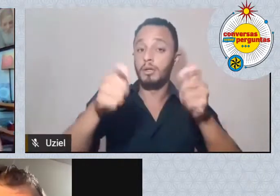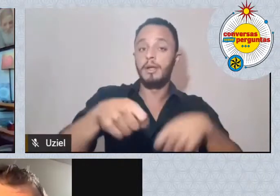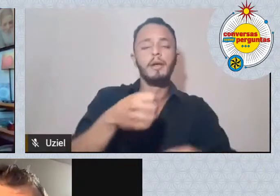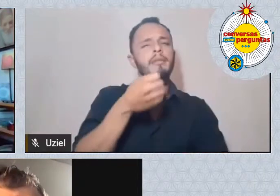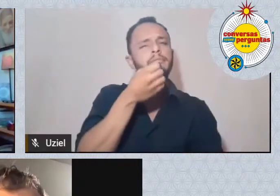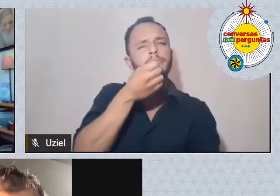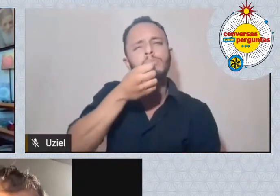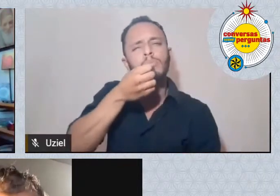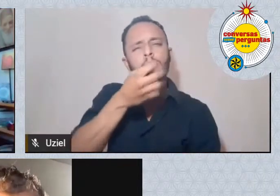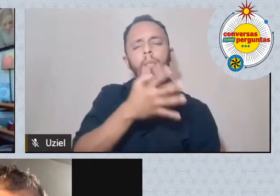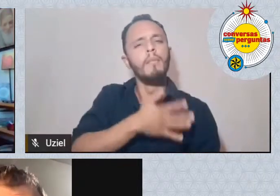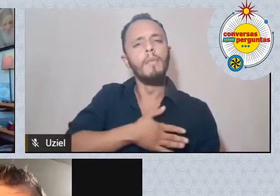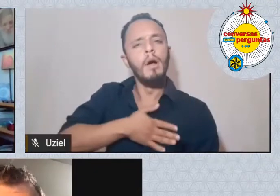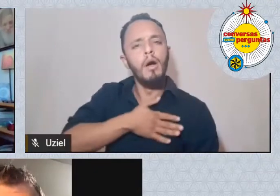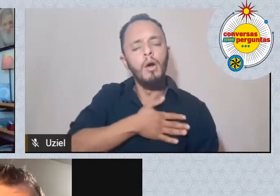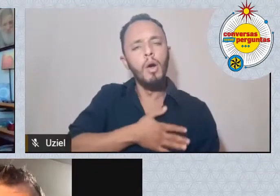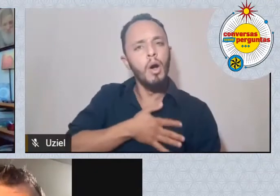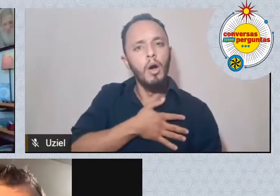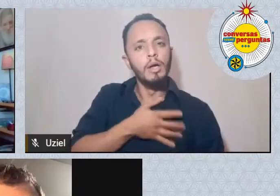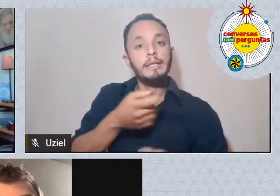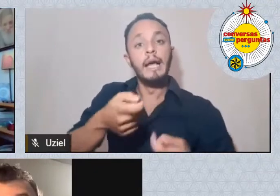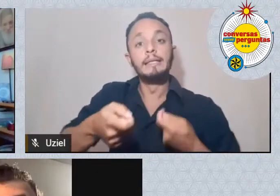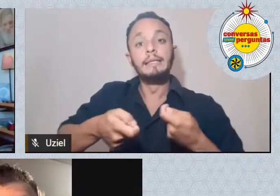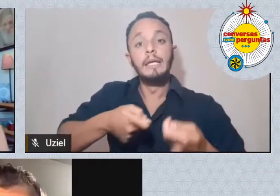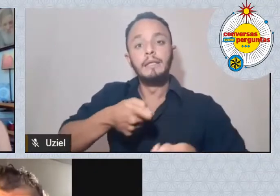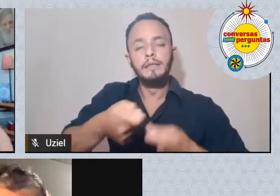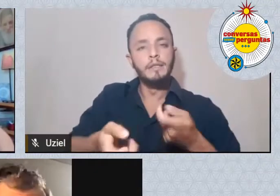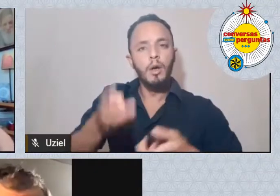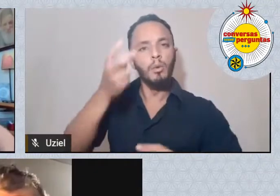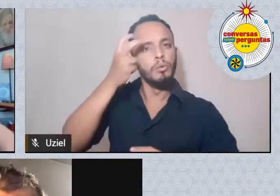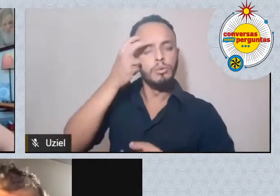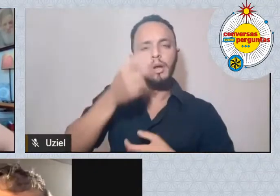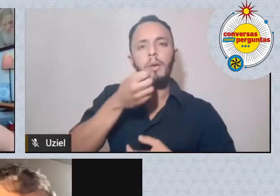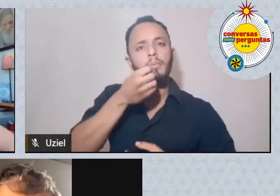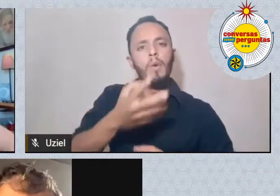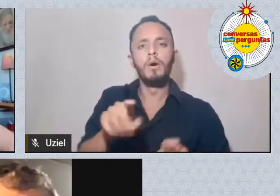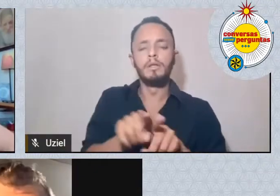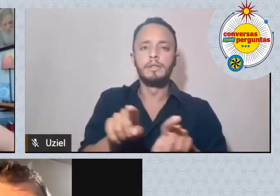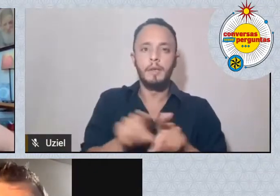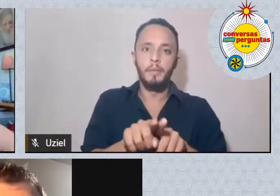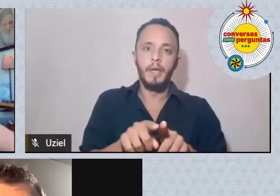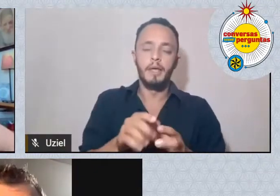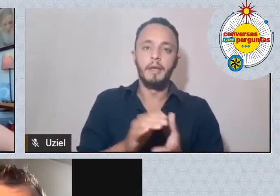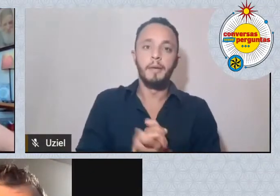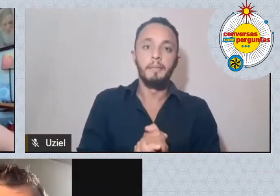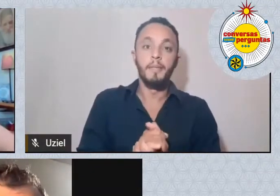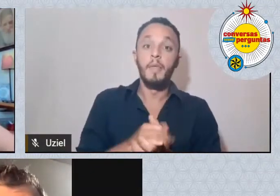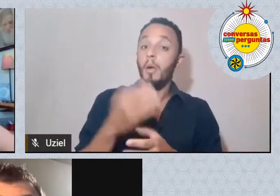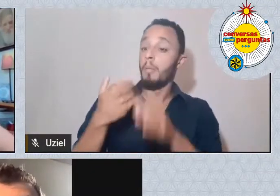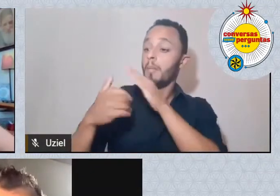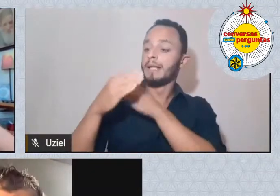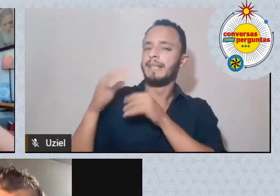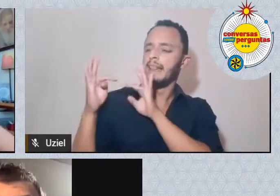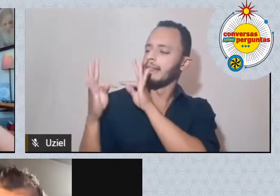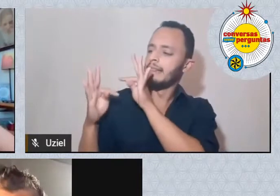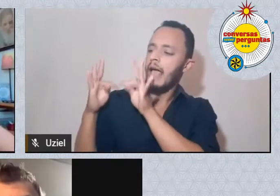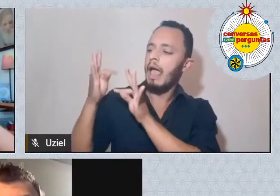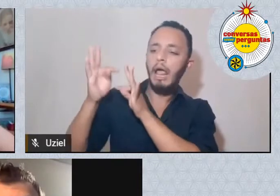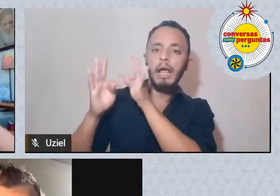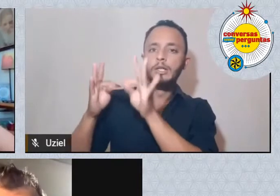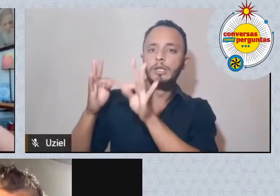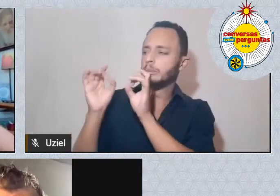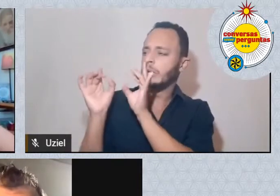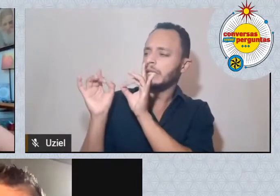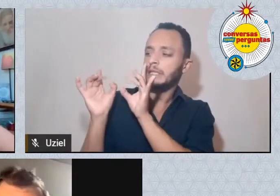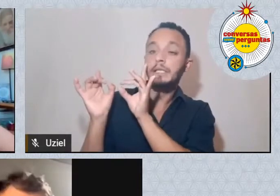bom. A discussão sobre gestão cultural, ela deixou de ser um assunto, vamos dizer assim, técnico, específico. Agora ela interessa a